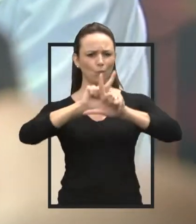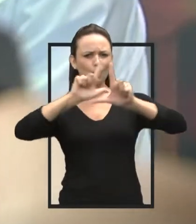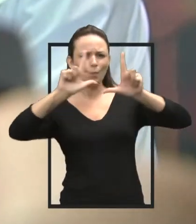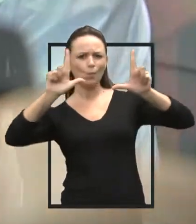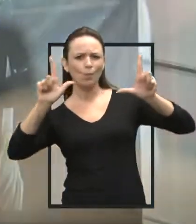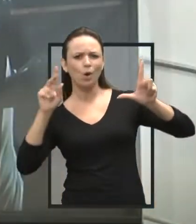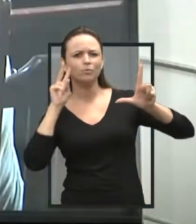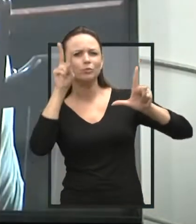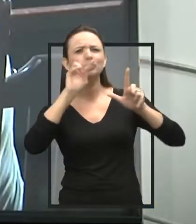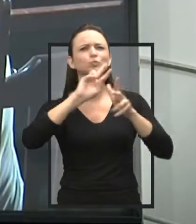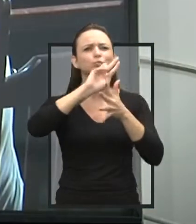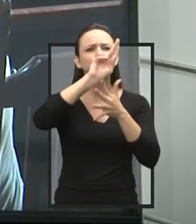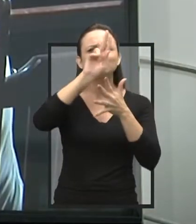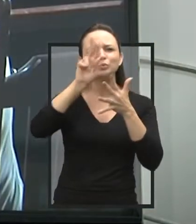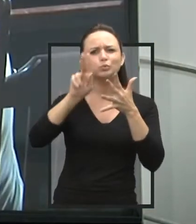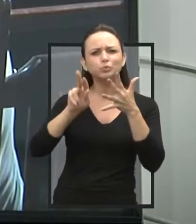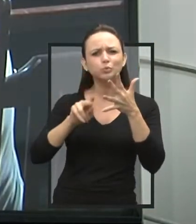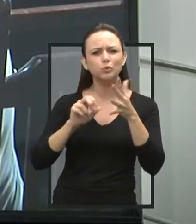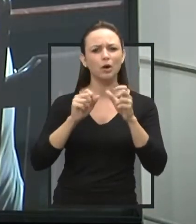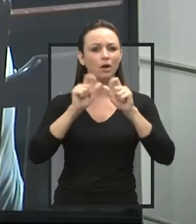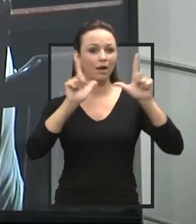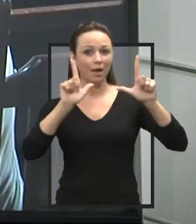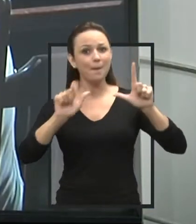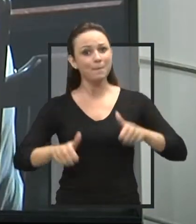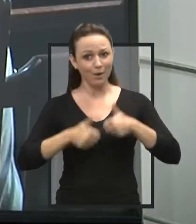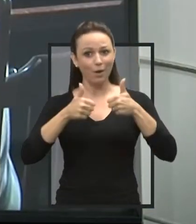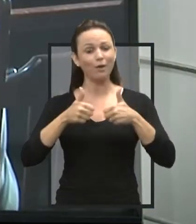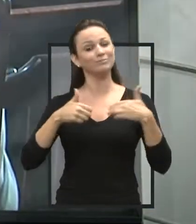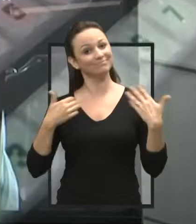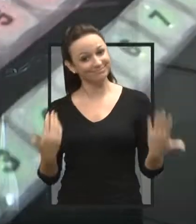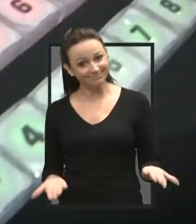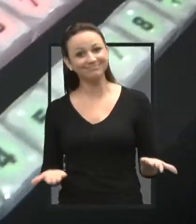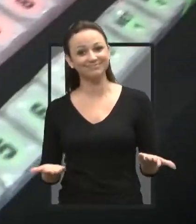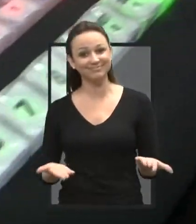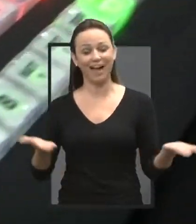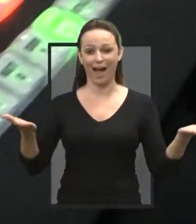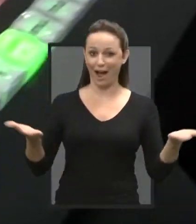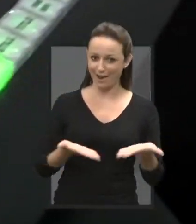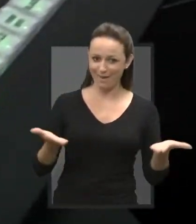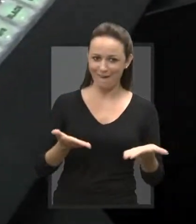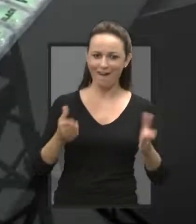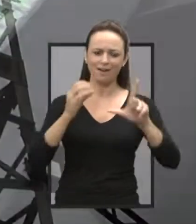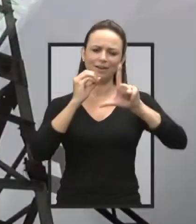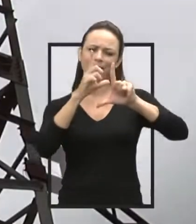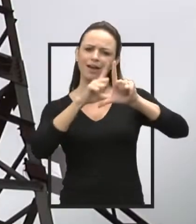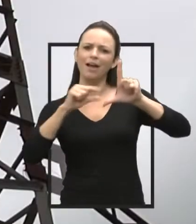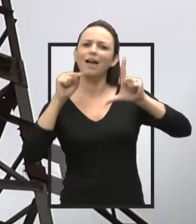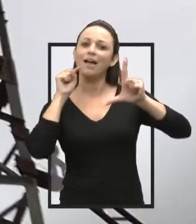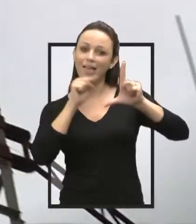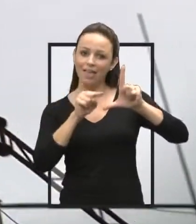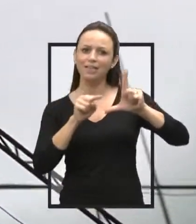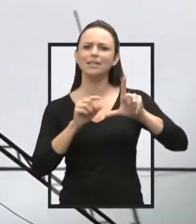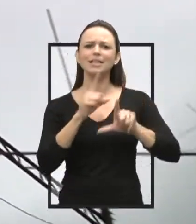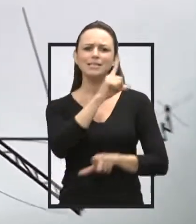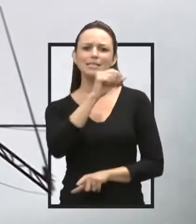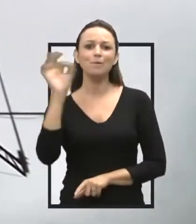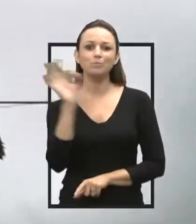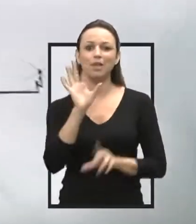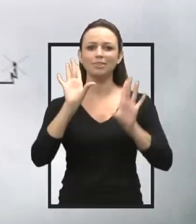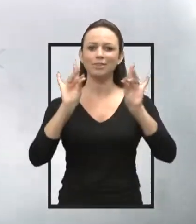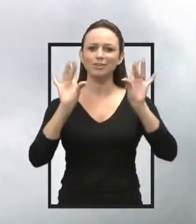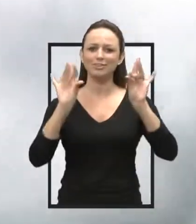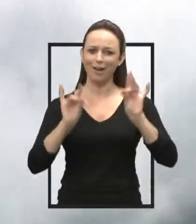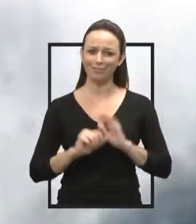aspectos das nossas transmissões melhoraram? Pois é, agora a TV Câmara Jaú é 100%